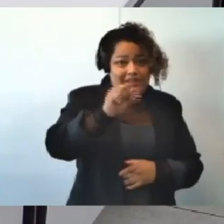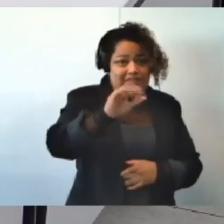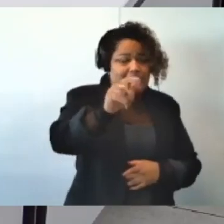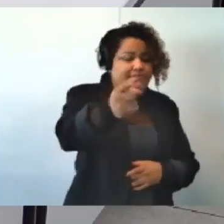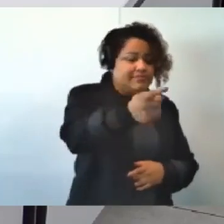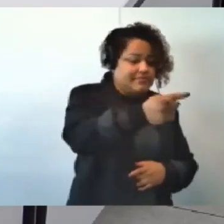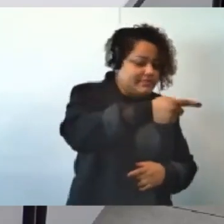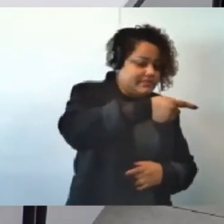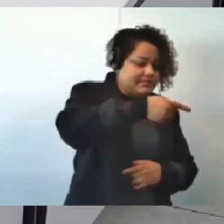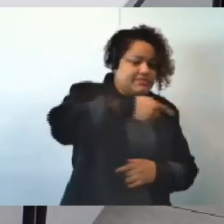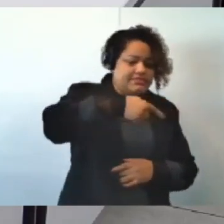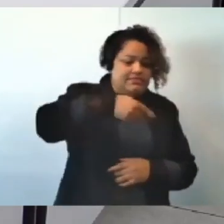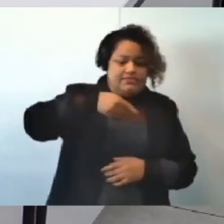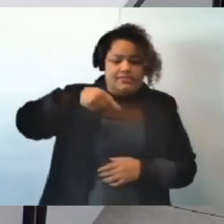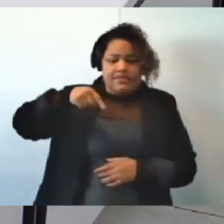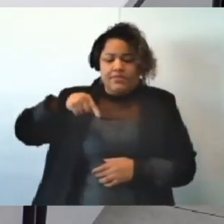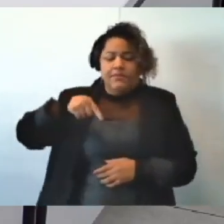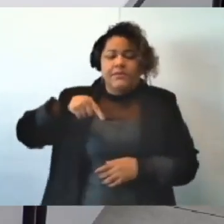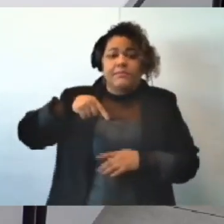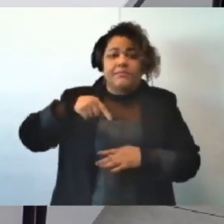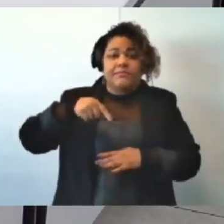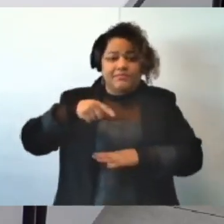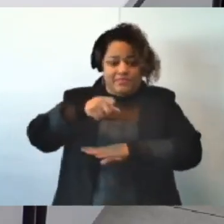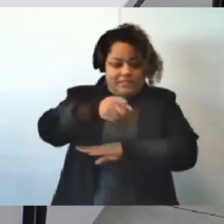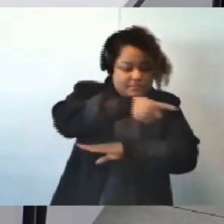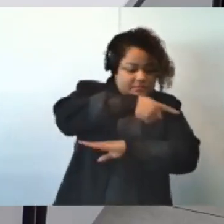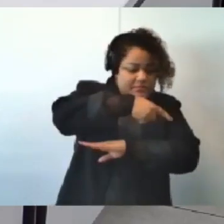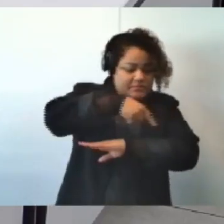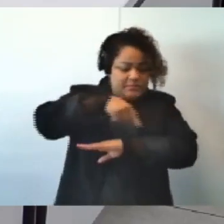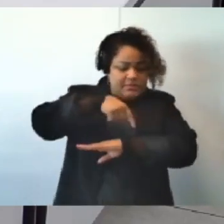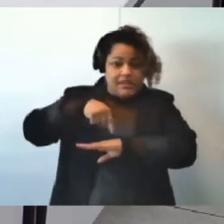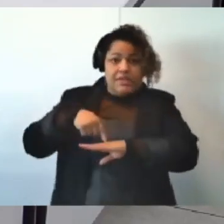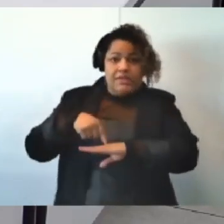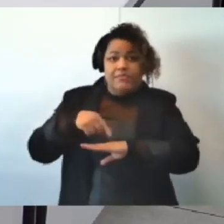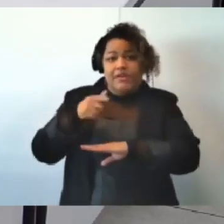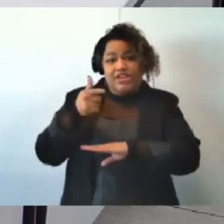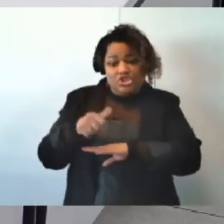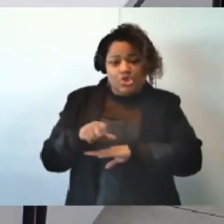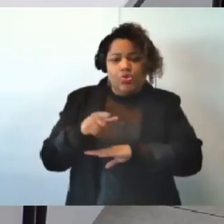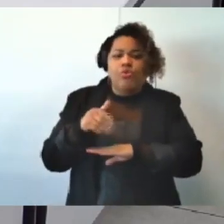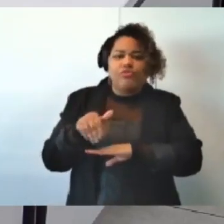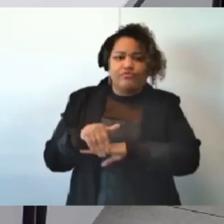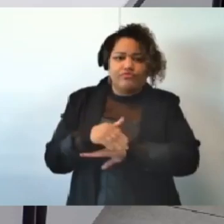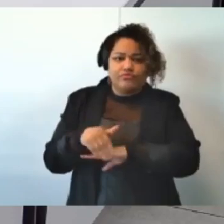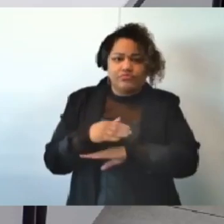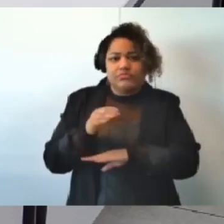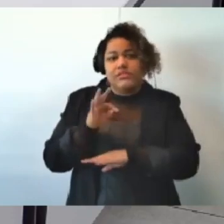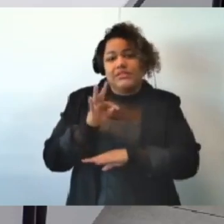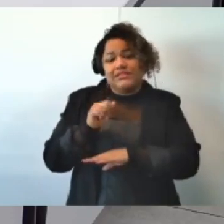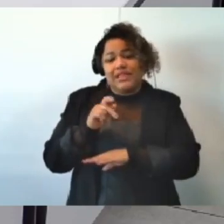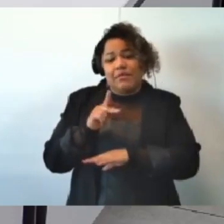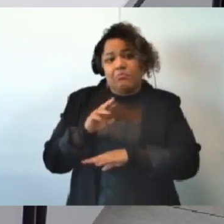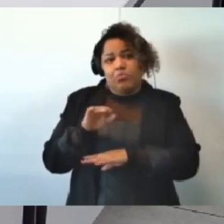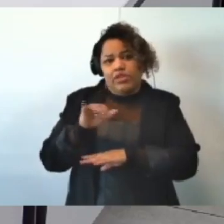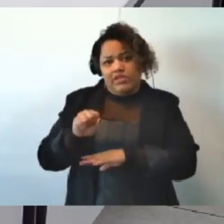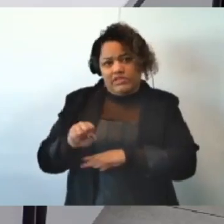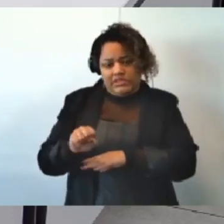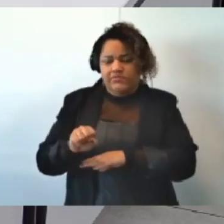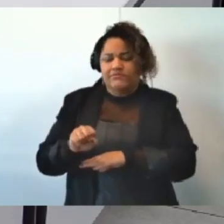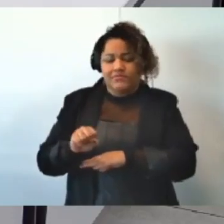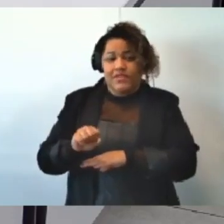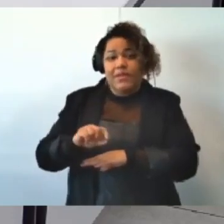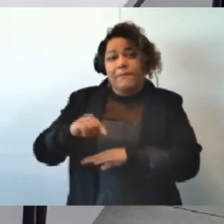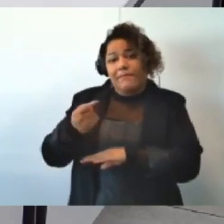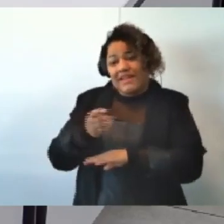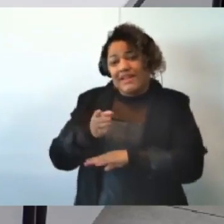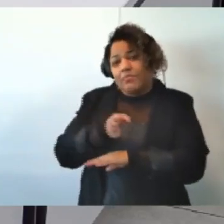um retorno, voltando de novo na Francisco Salles, para de novo entrar na Tapuias, para depois entrar na rua Sapucaí.